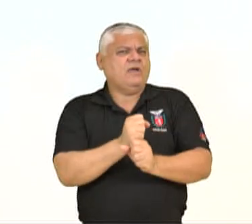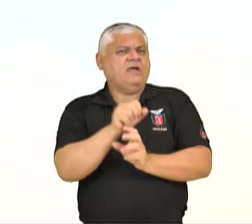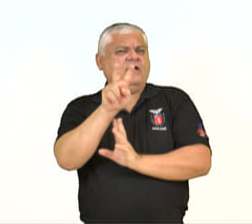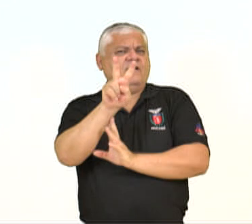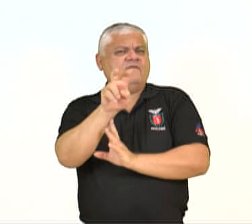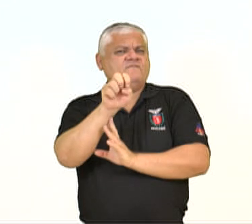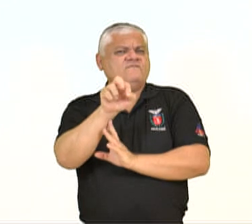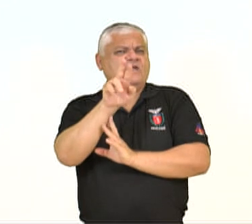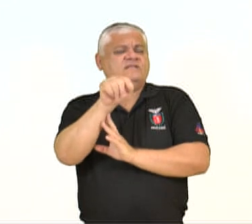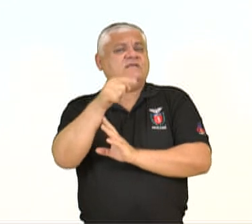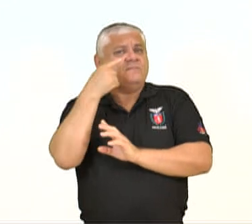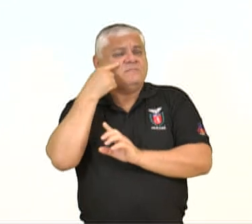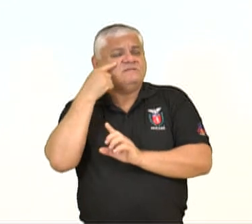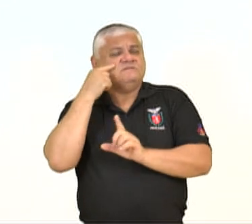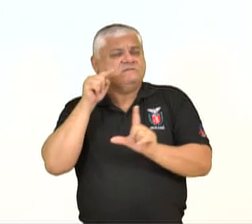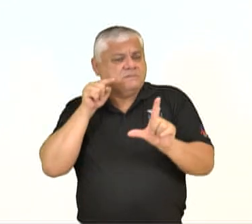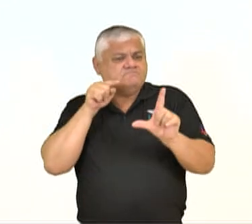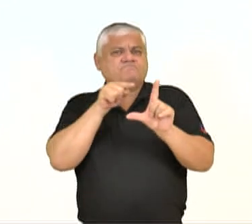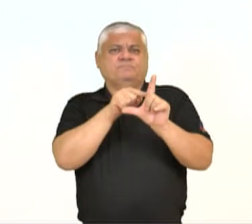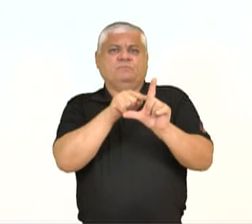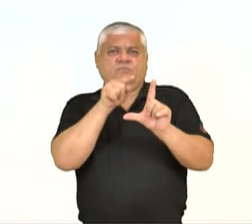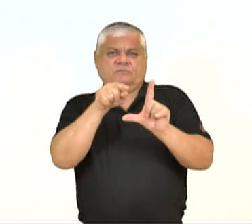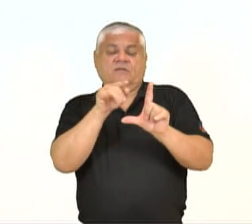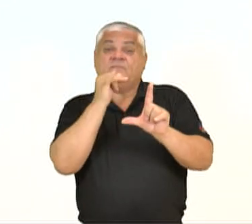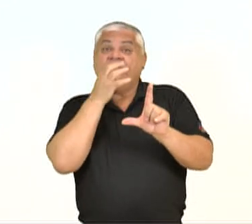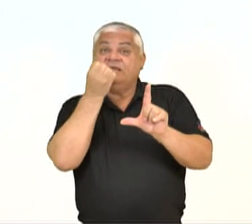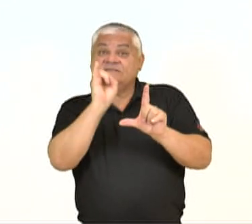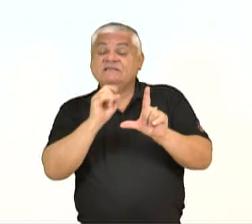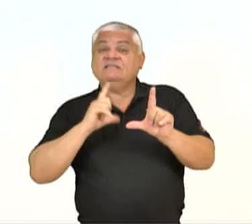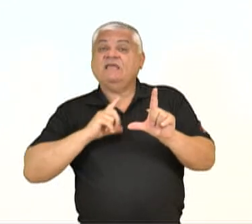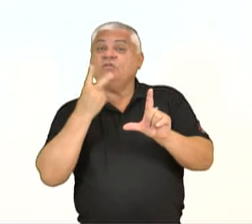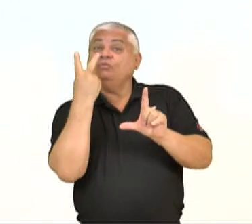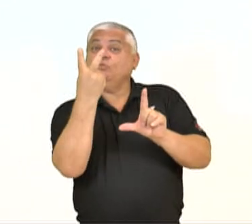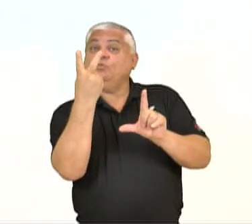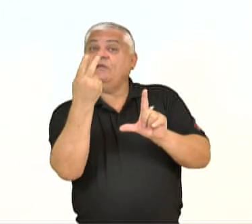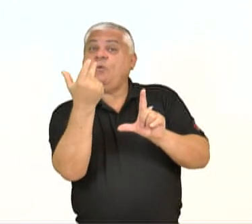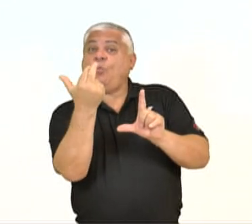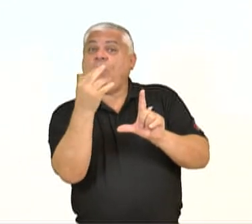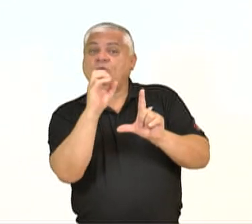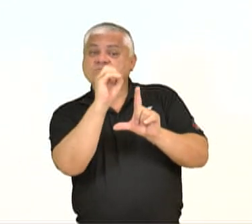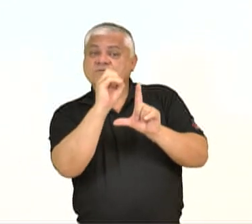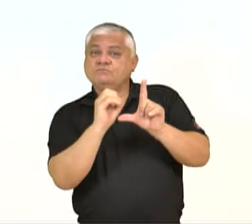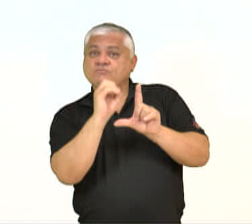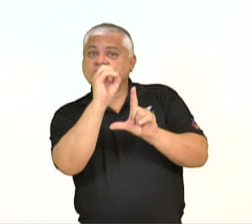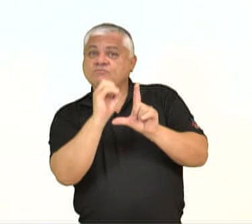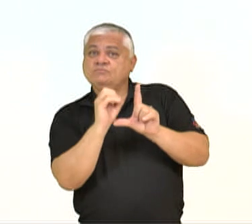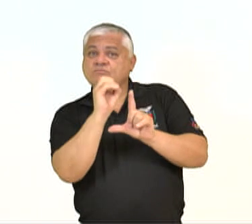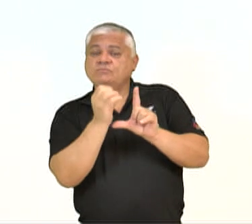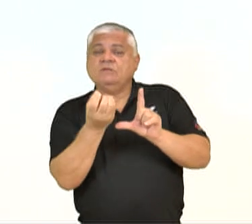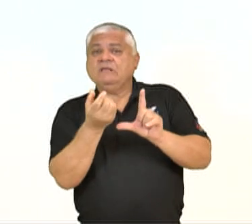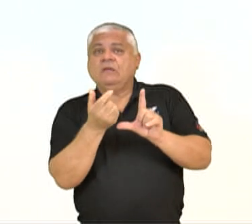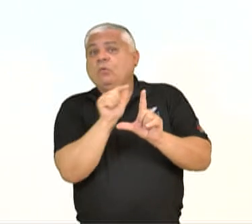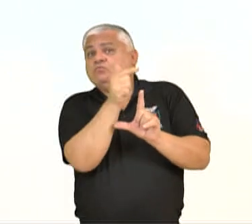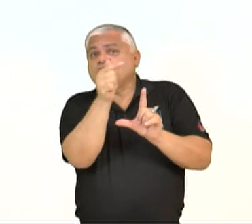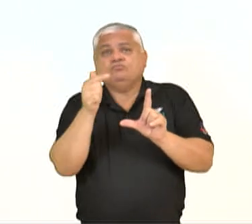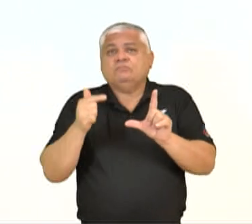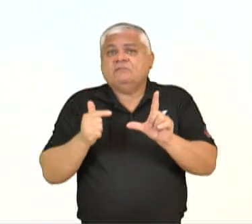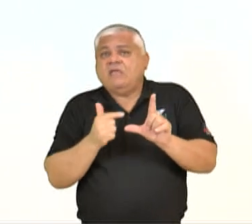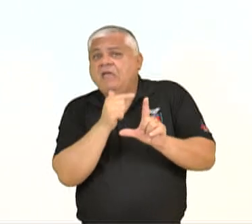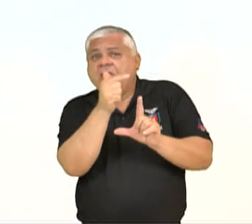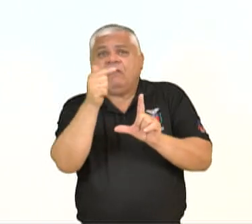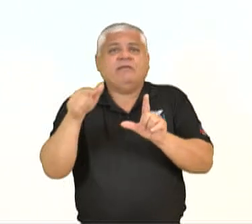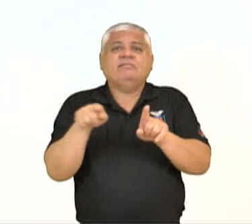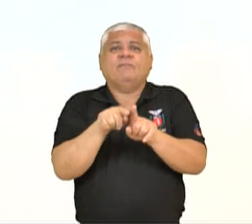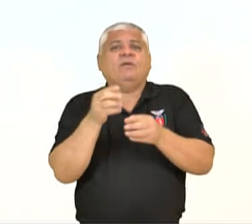base nas raízes da função. Mas se a função tiver duas raízes reais iguais, se a função não tiver essas raízes,